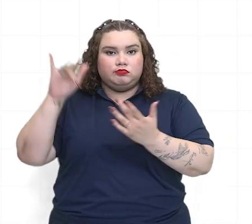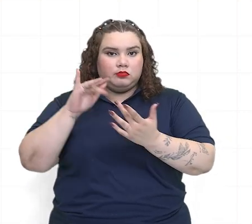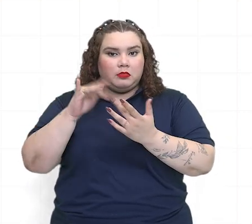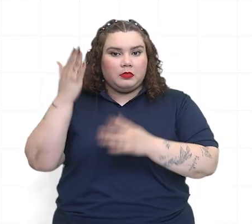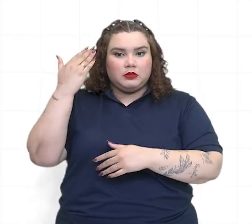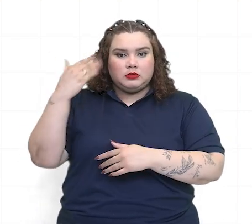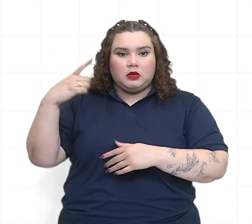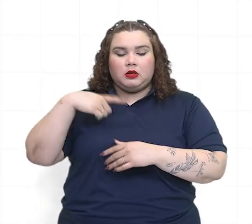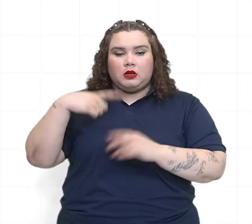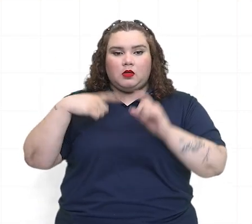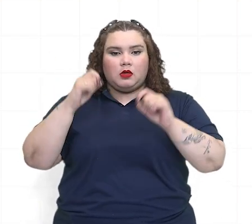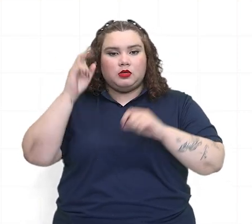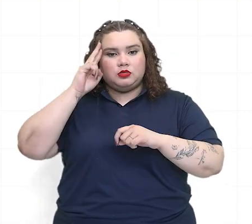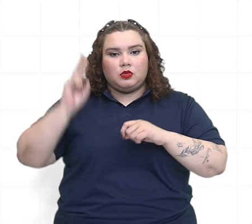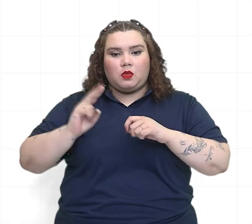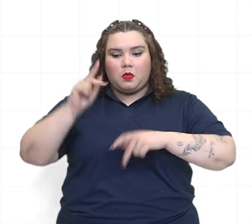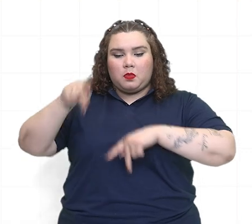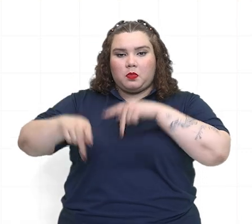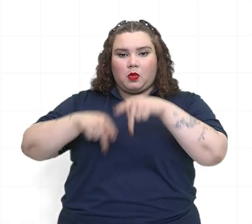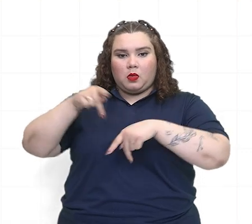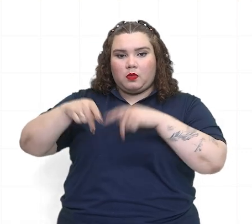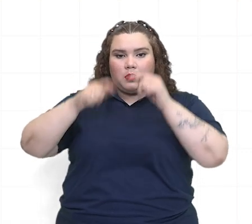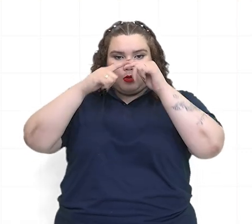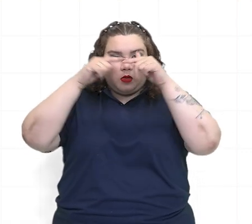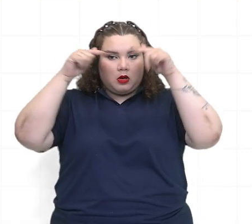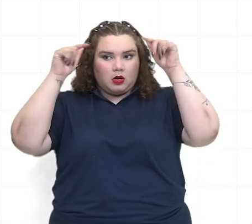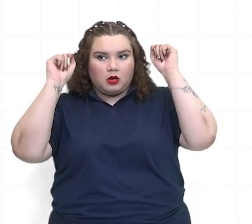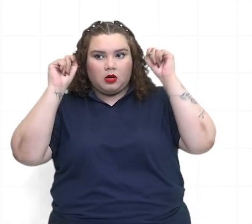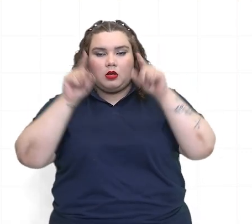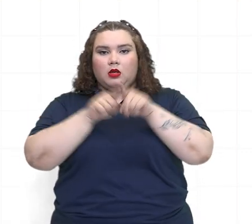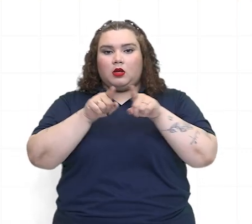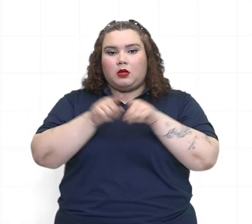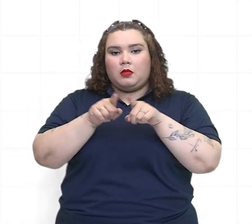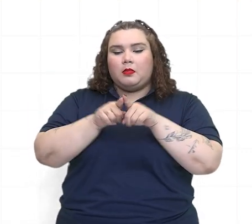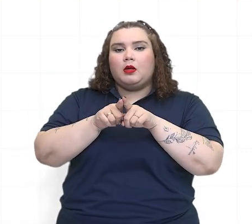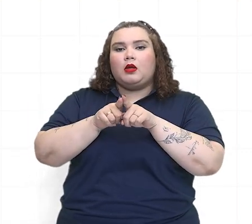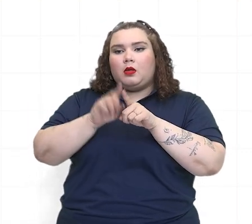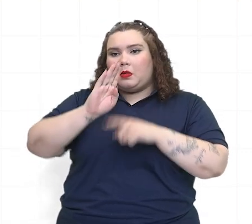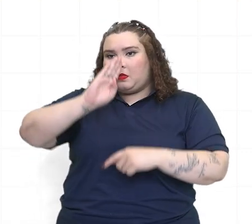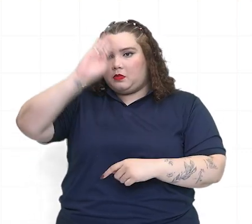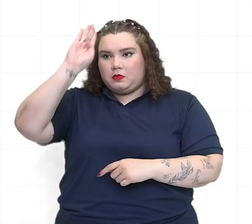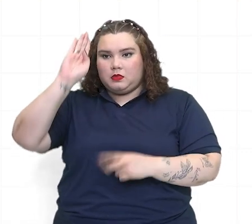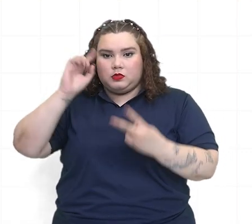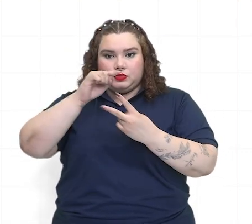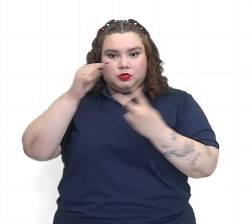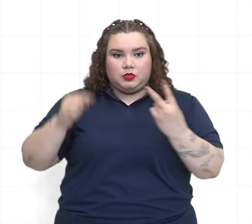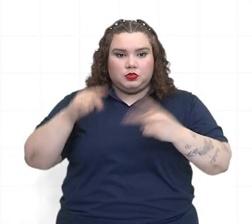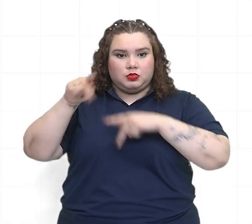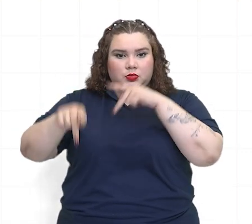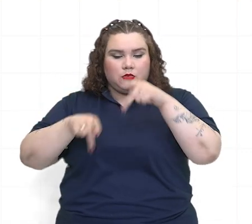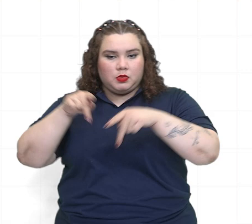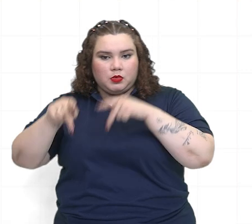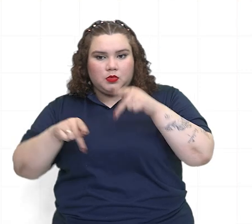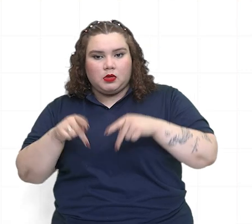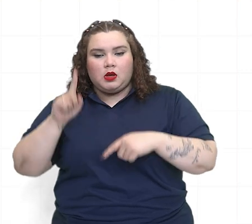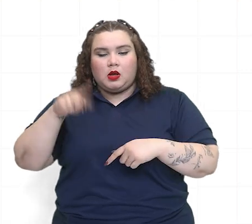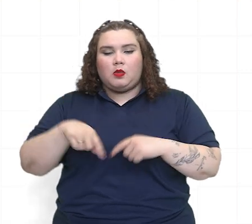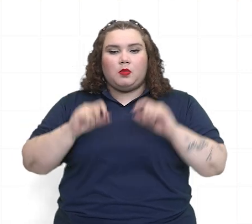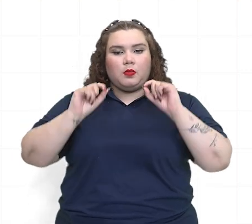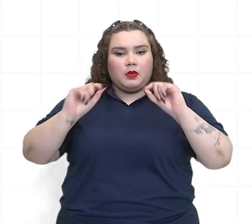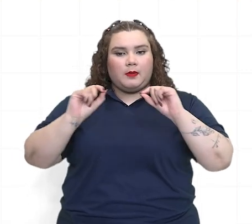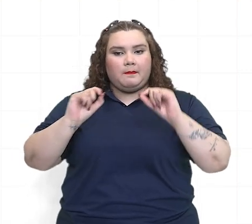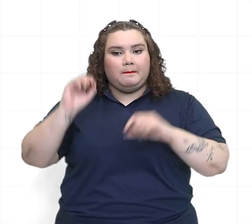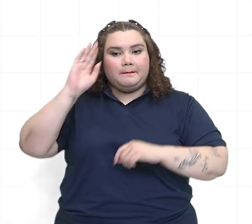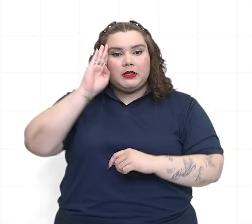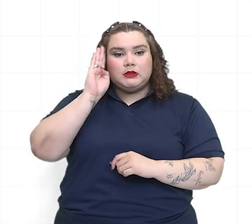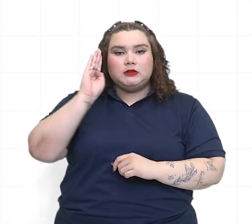abrange a história das civilizações grega e romana. Essas duas civilizações são consideradas como